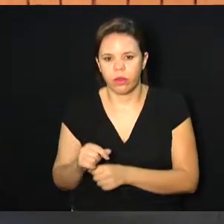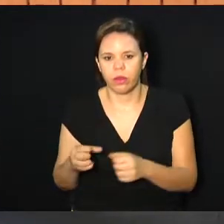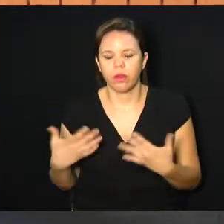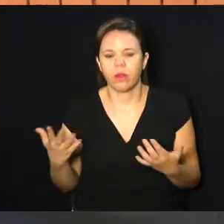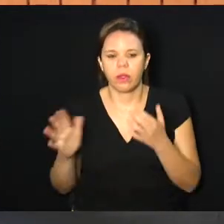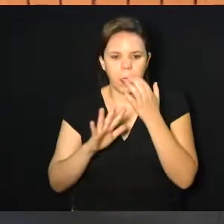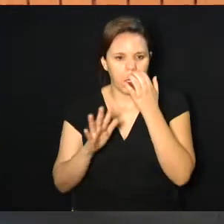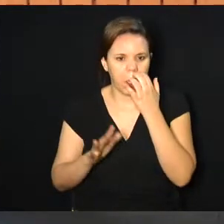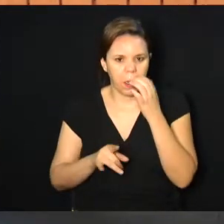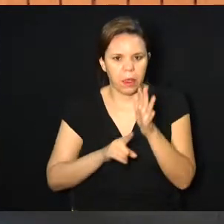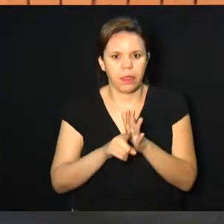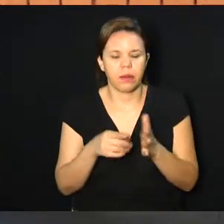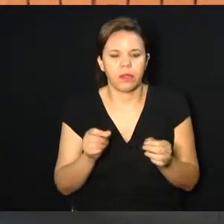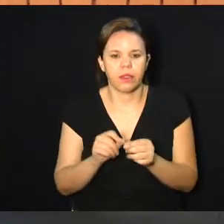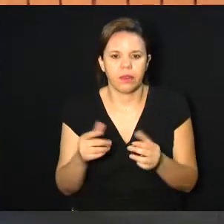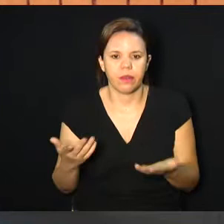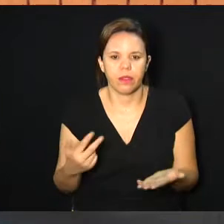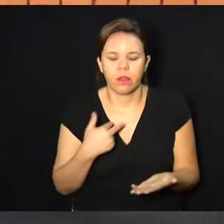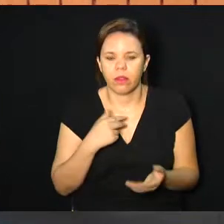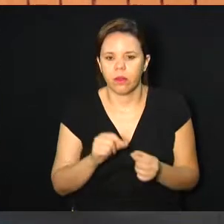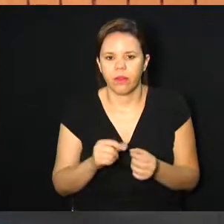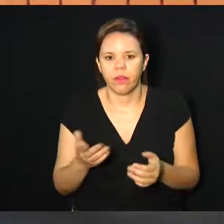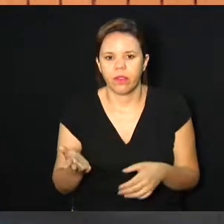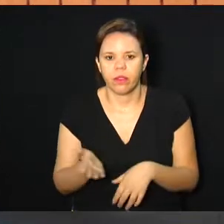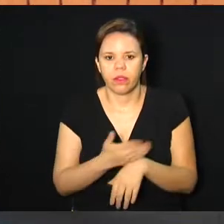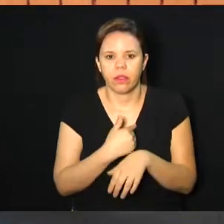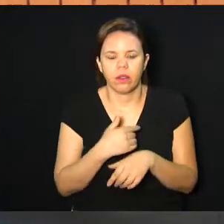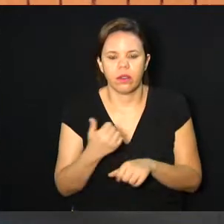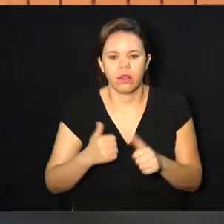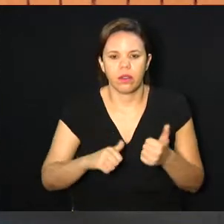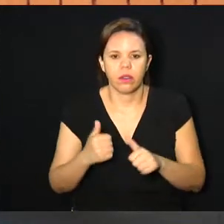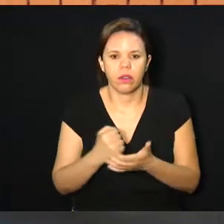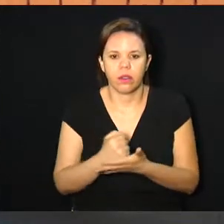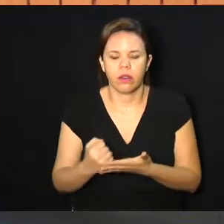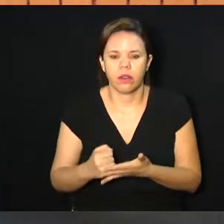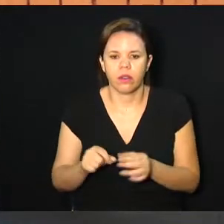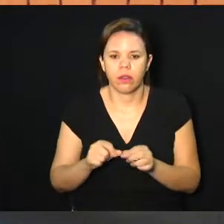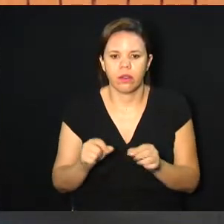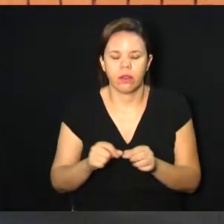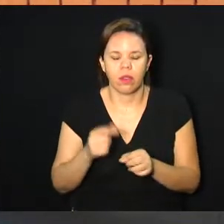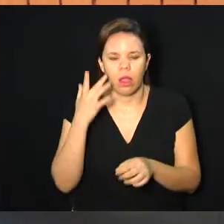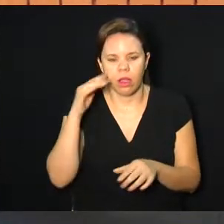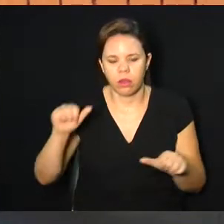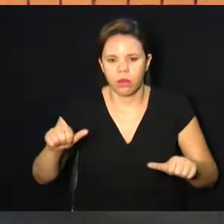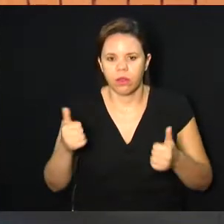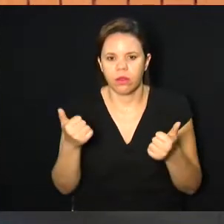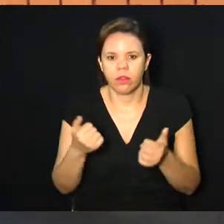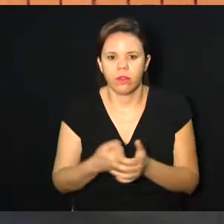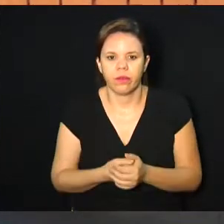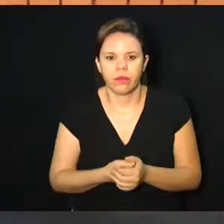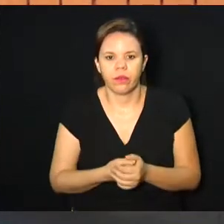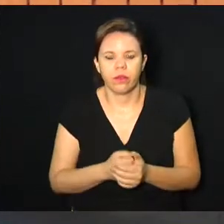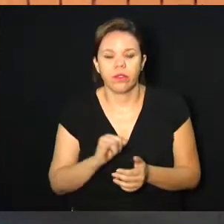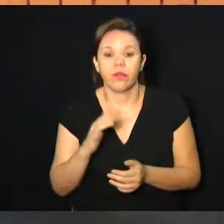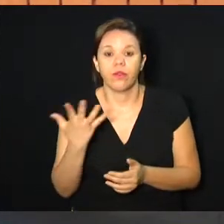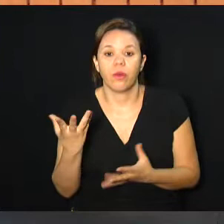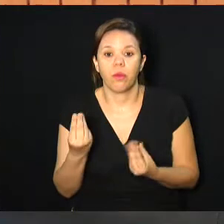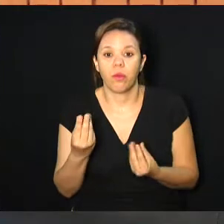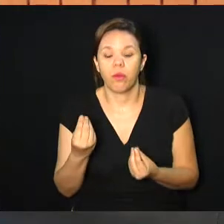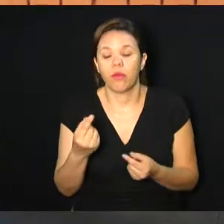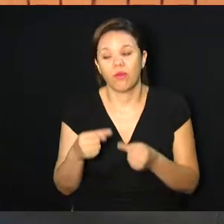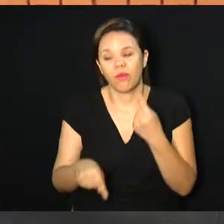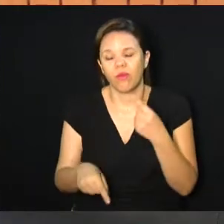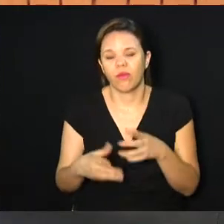cara essa pesquisa, que não dá para fazer antes de um processo de licitação, que seria, acho que, muito positivo. Se for muito